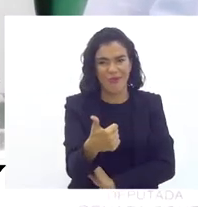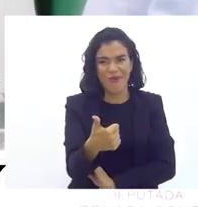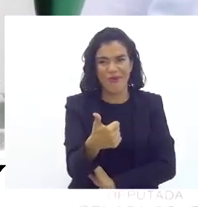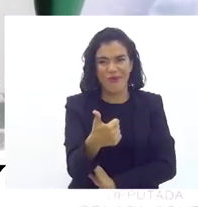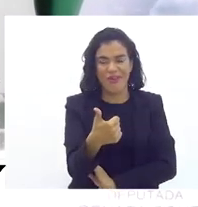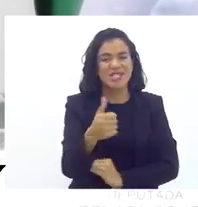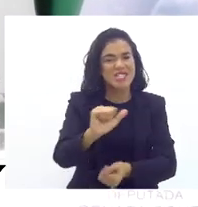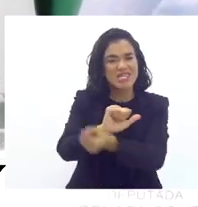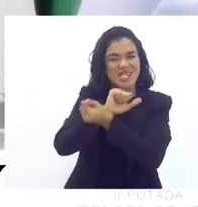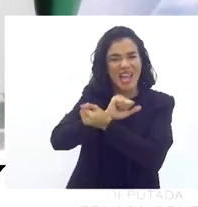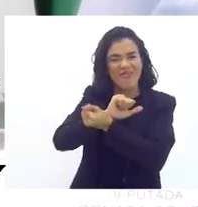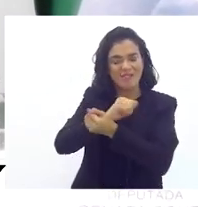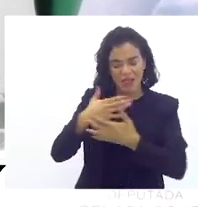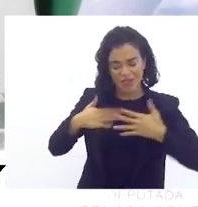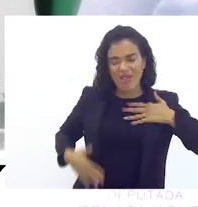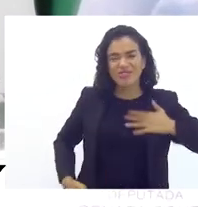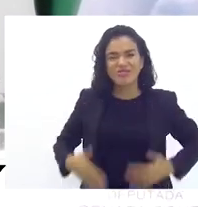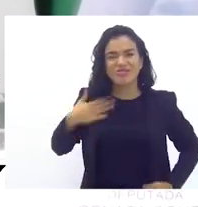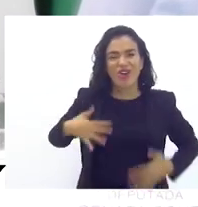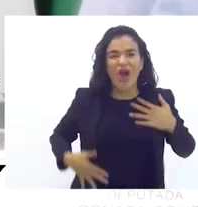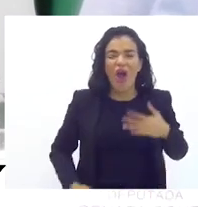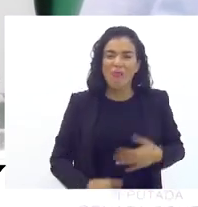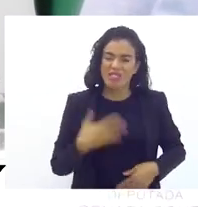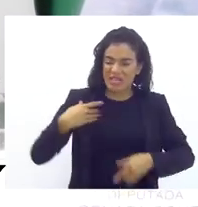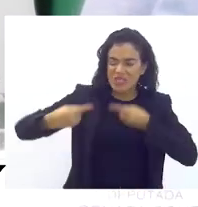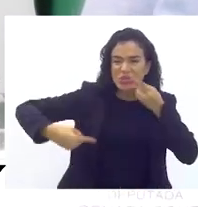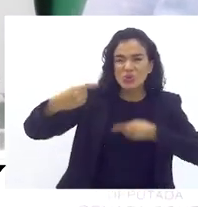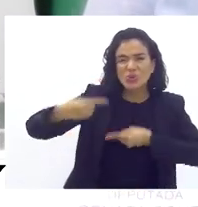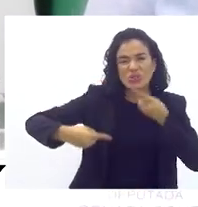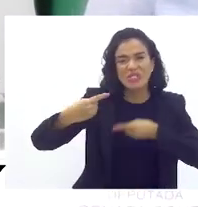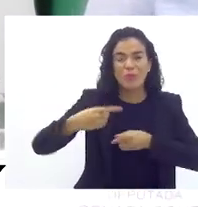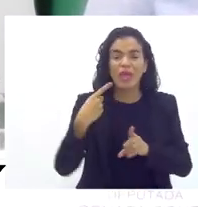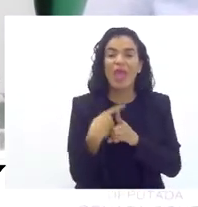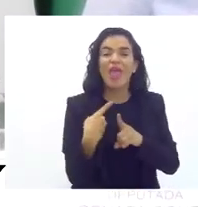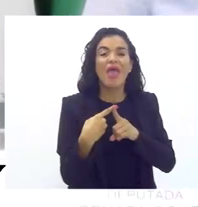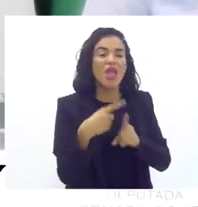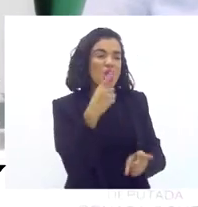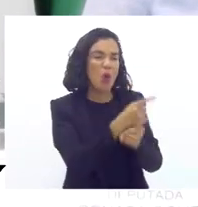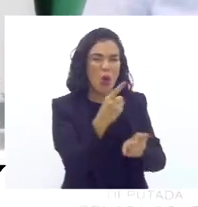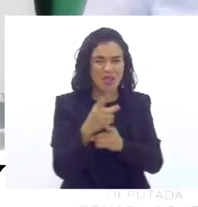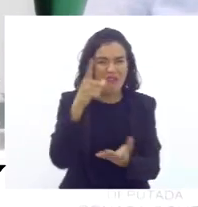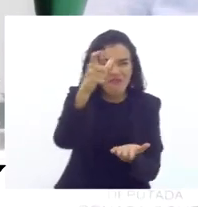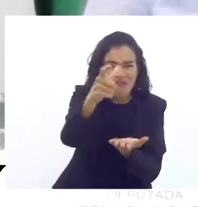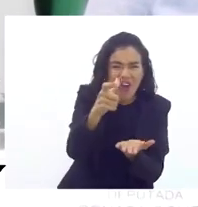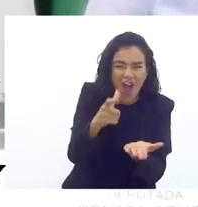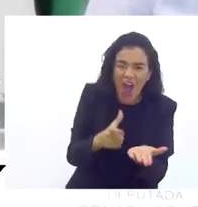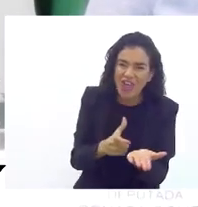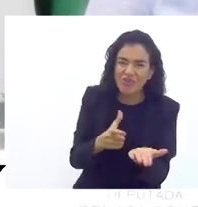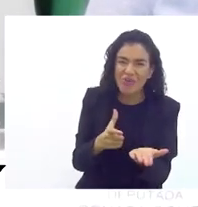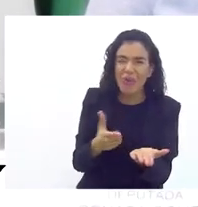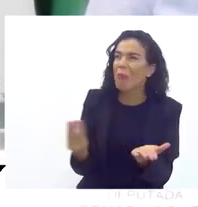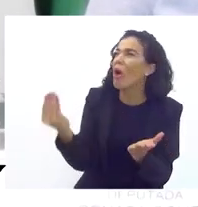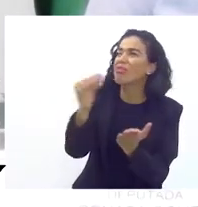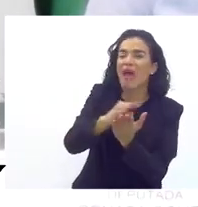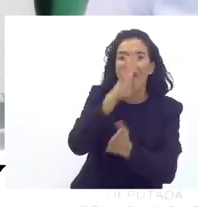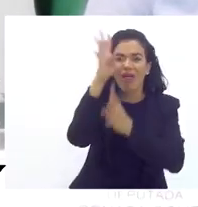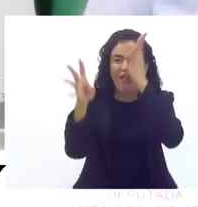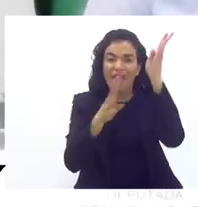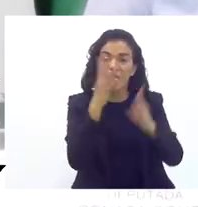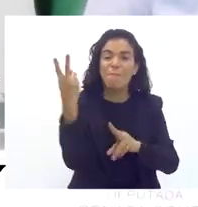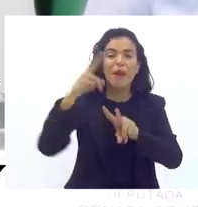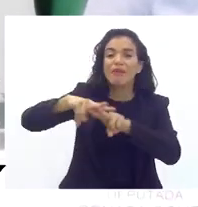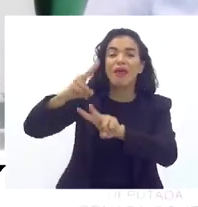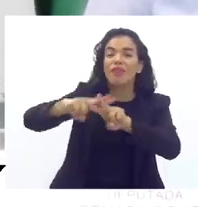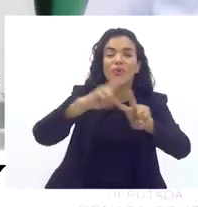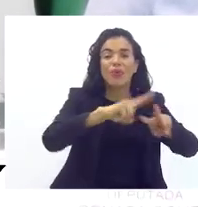escravizar os nossos corpos aqui discutindo que estão nos encontrando numas fotografias que colocaram não sei aonde e prendendo Nossa